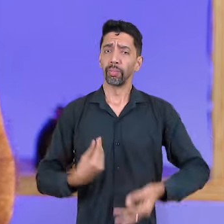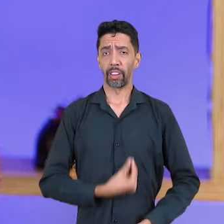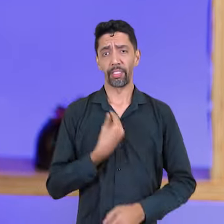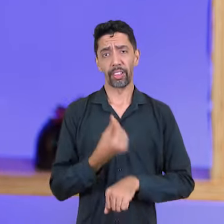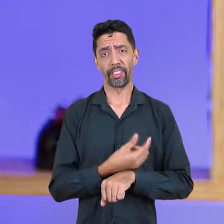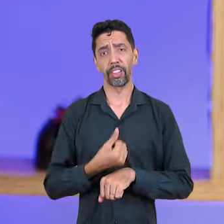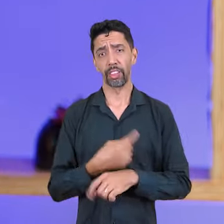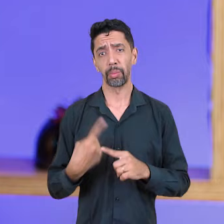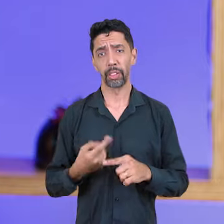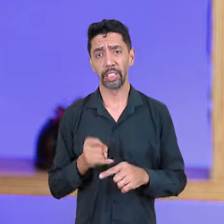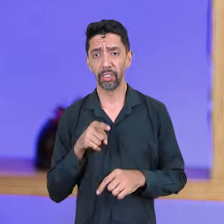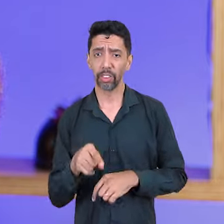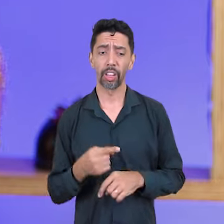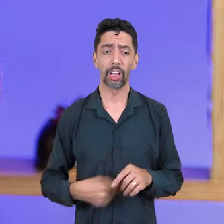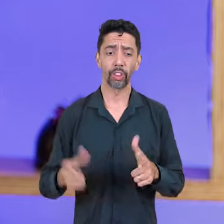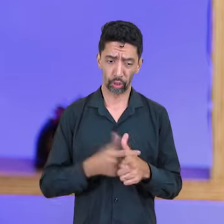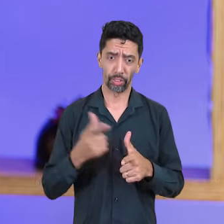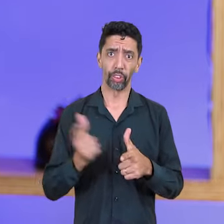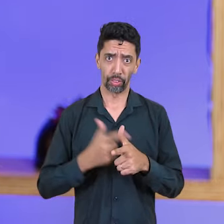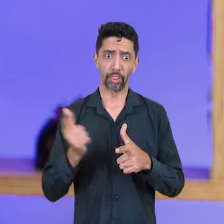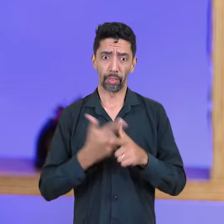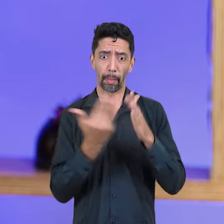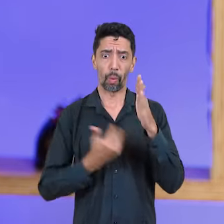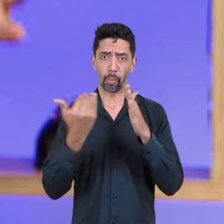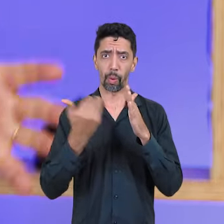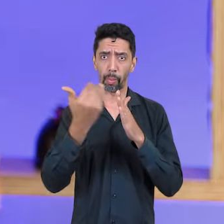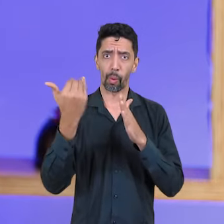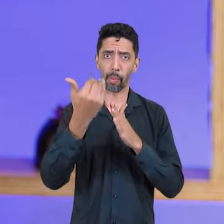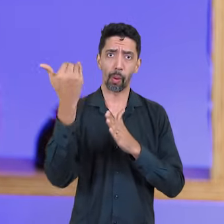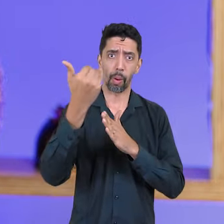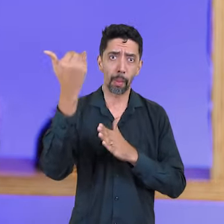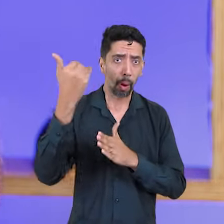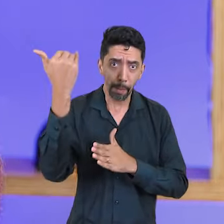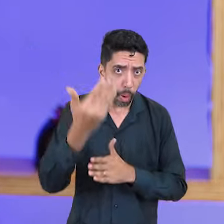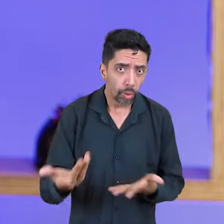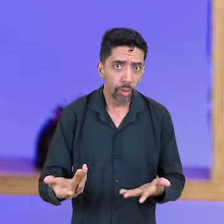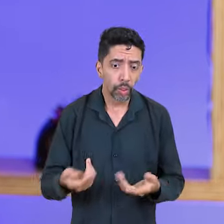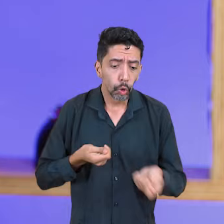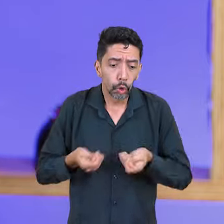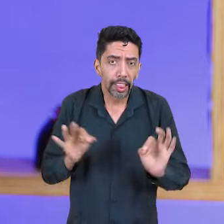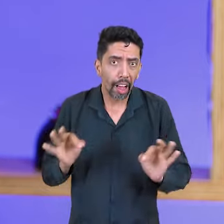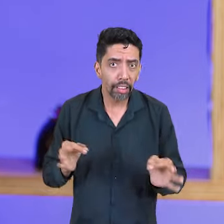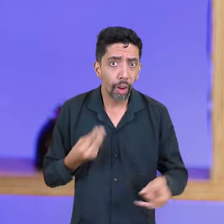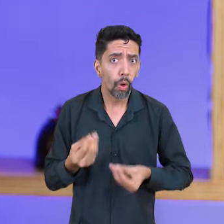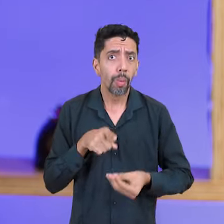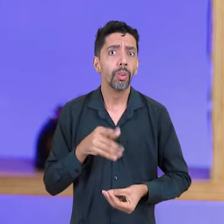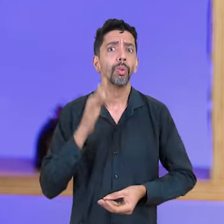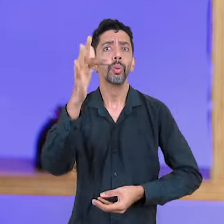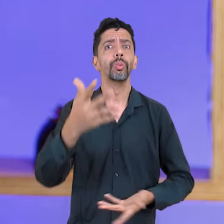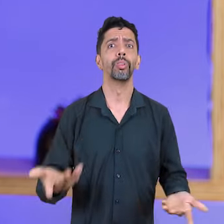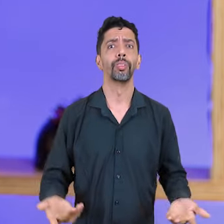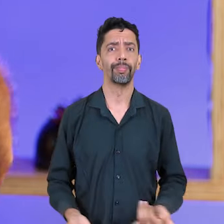vida financeira da gente. Porque quanto mais dívida eu faço sem controle, mais difícil será a minha